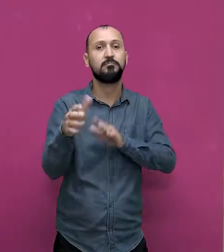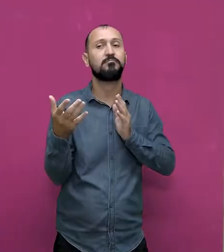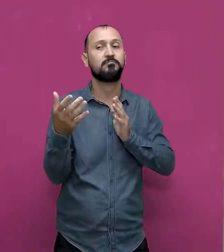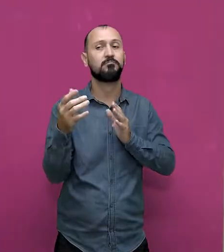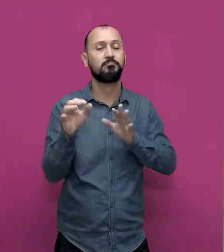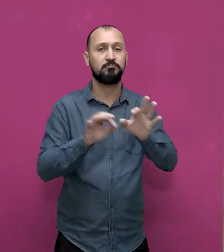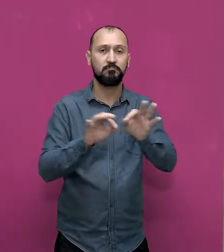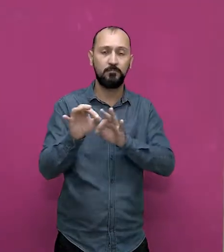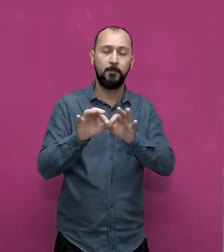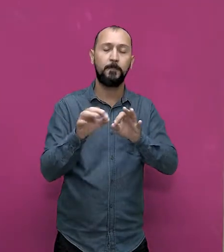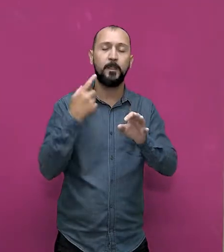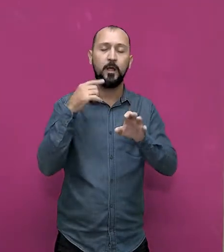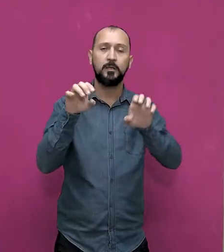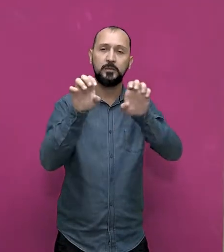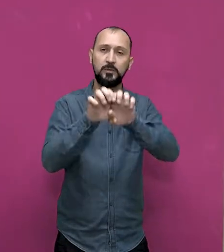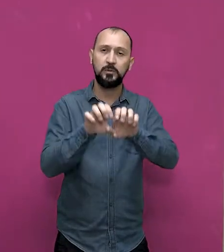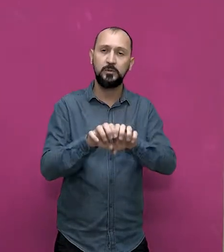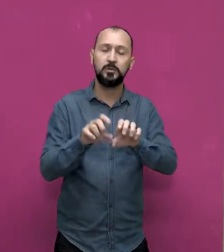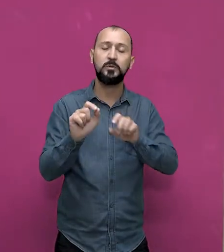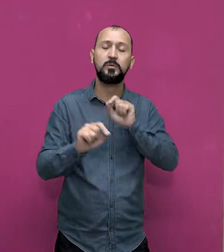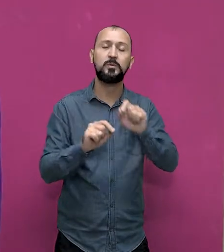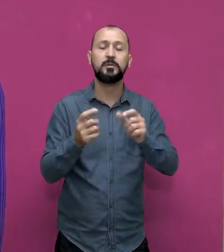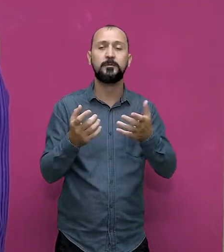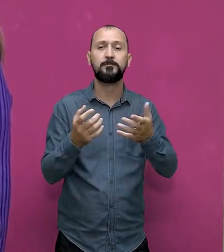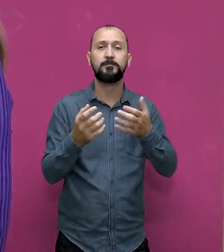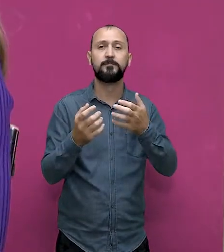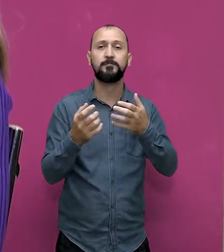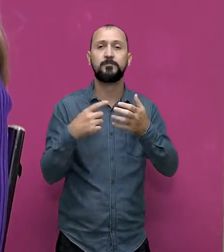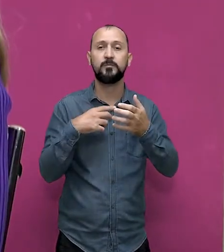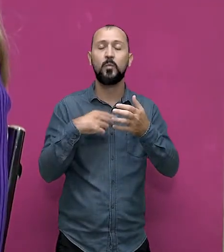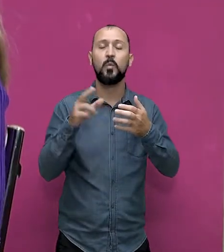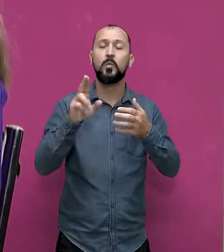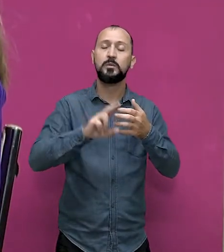circular. Nós estamos fazendo infraestruturas de